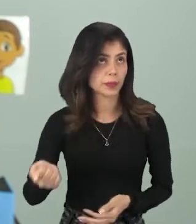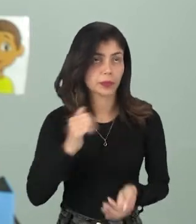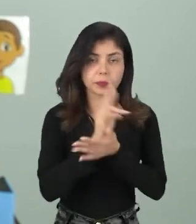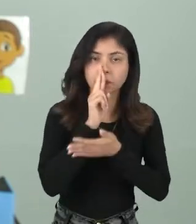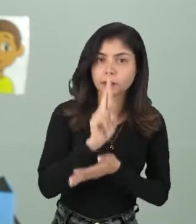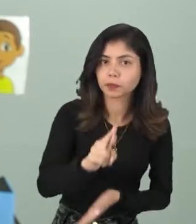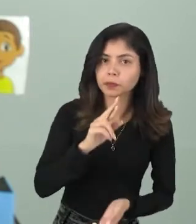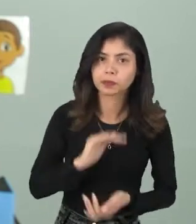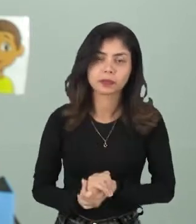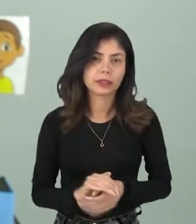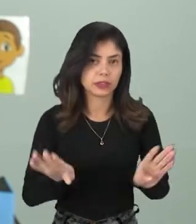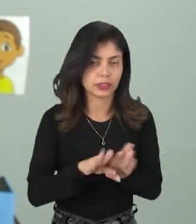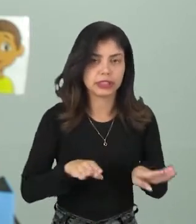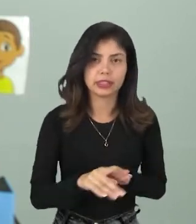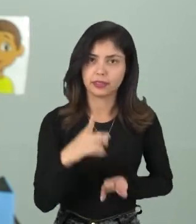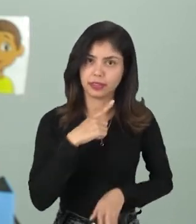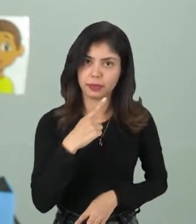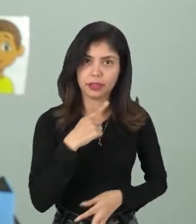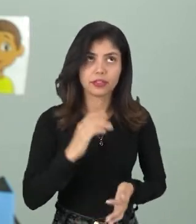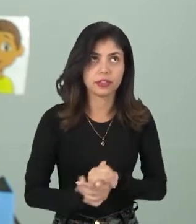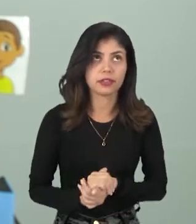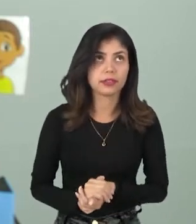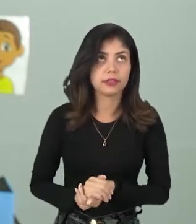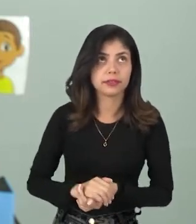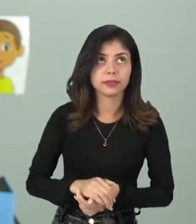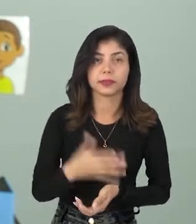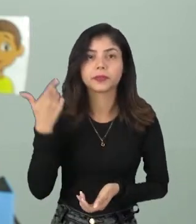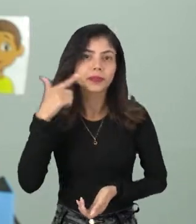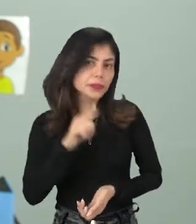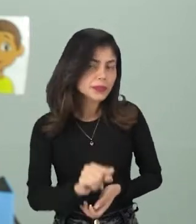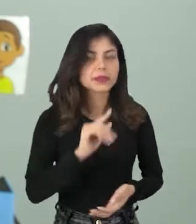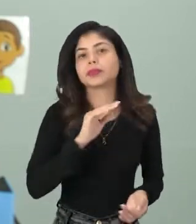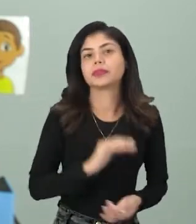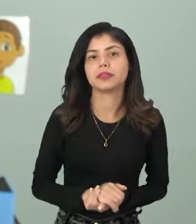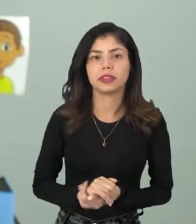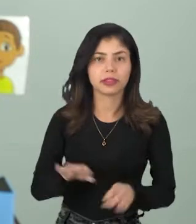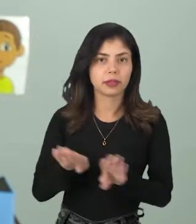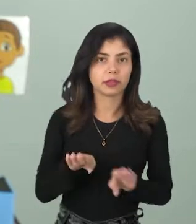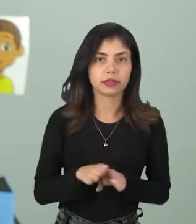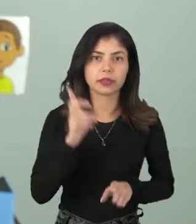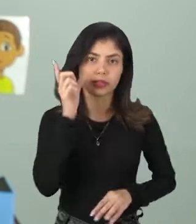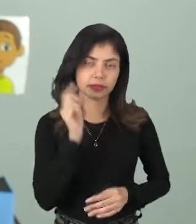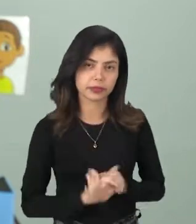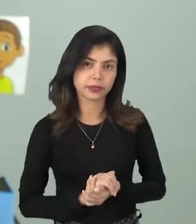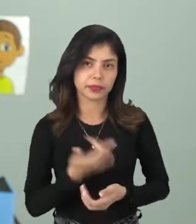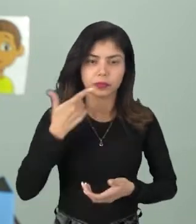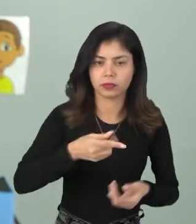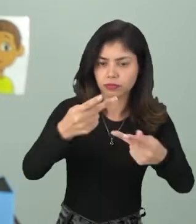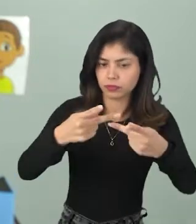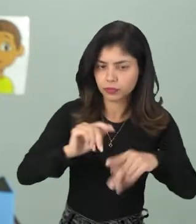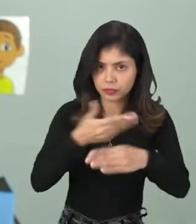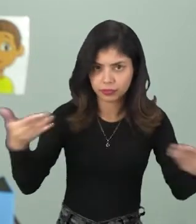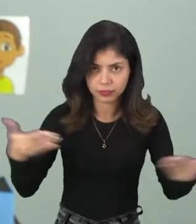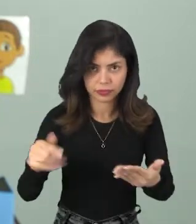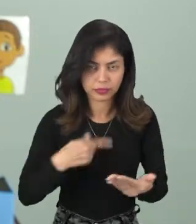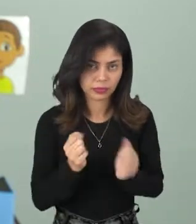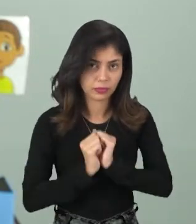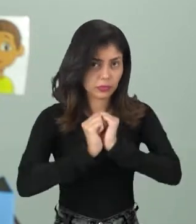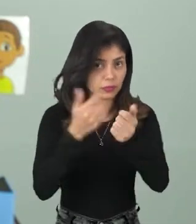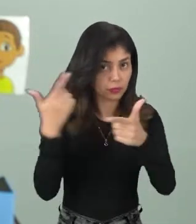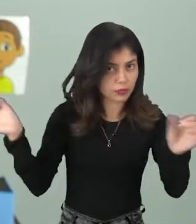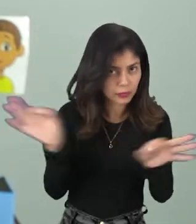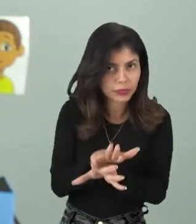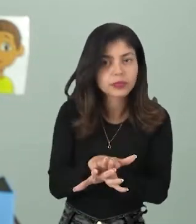melhor do que resolvemos várias situações para garantirmos o nosso aprendizado na aula de hoje então eu te convido comigo já